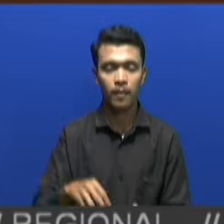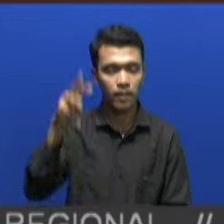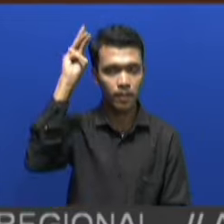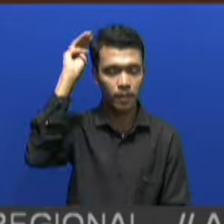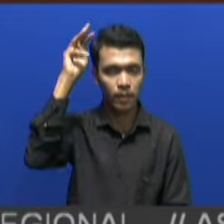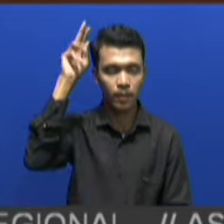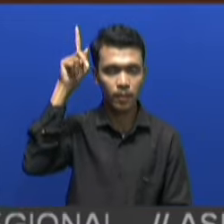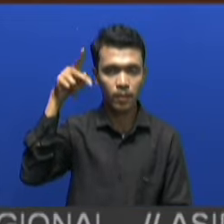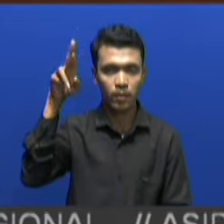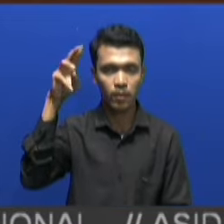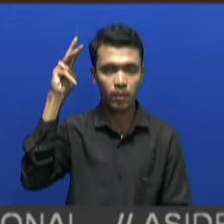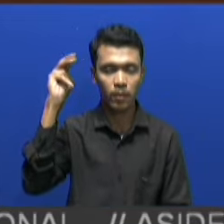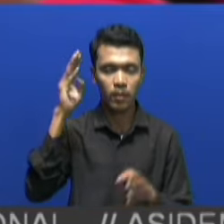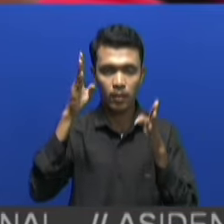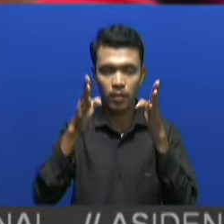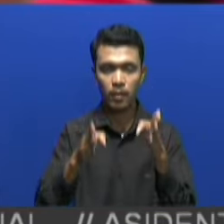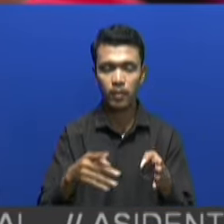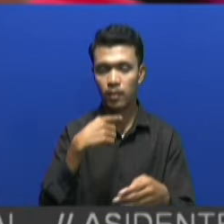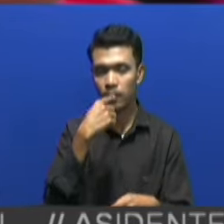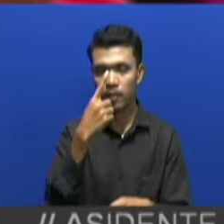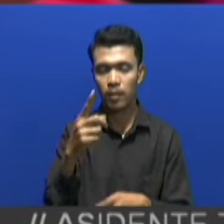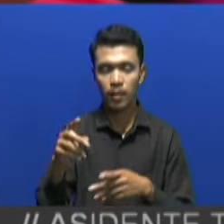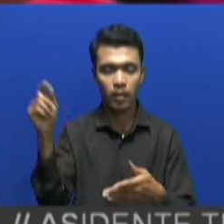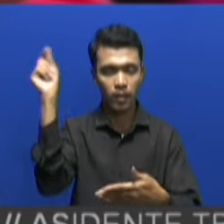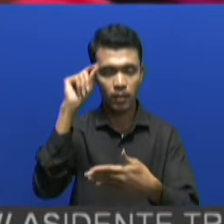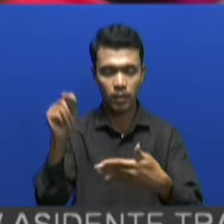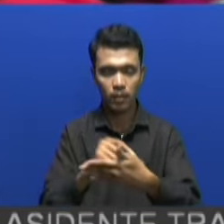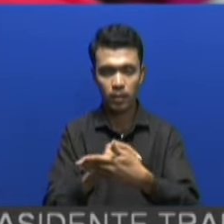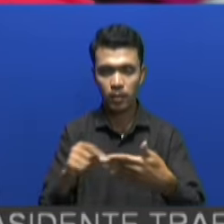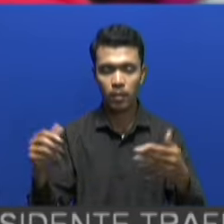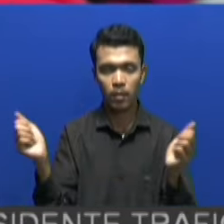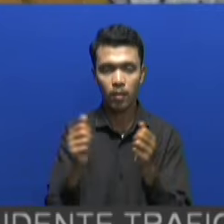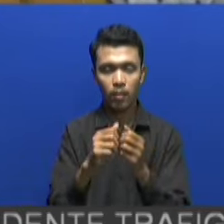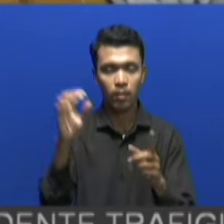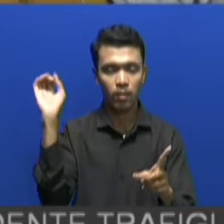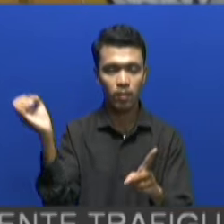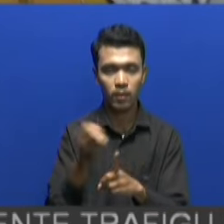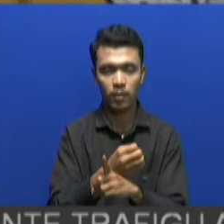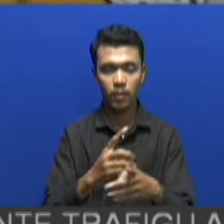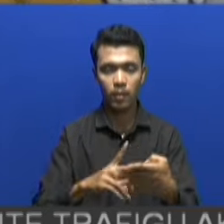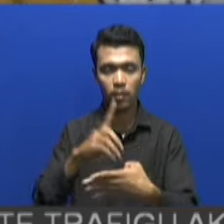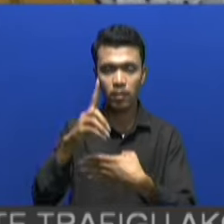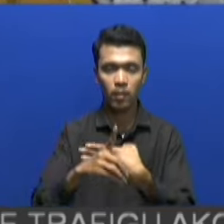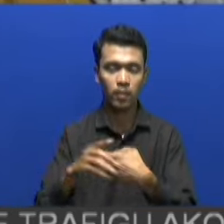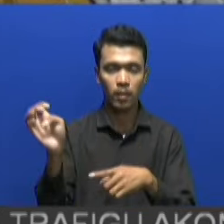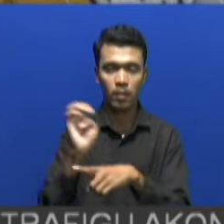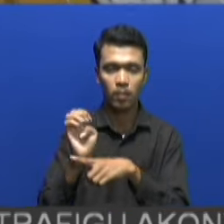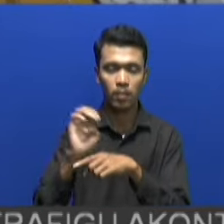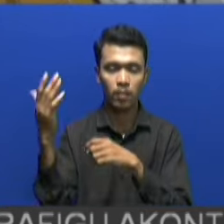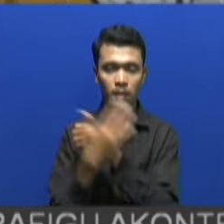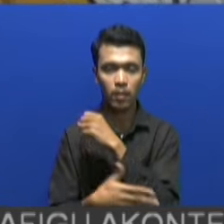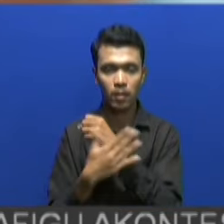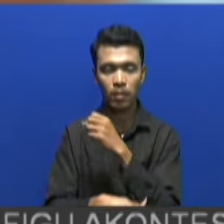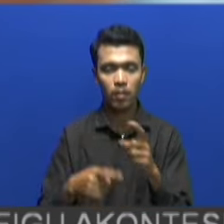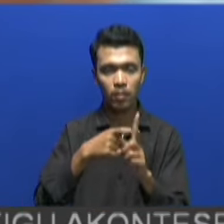Minerais, Francisco da Costa Monteiro, afirma, MOU IDANE, o objetivo é de desenvolver a economia railara, lihus